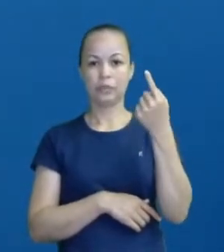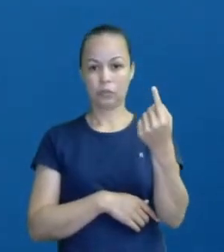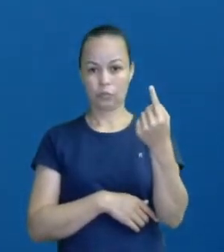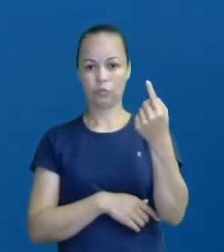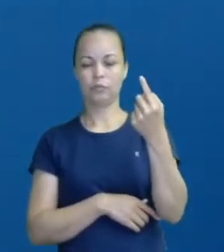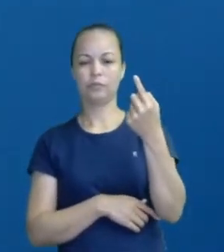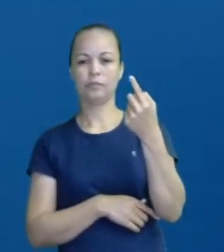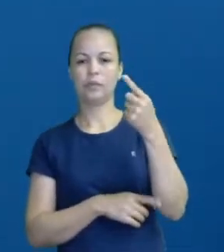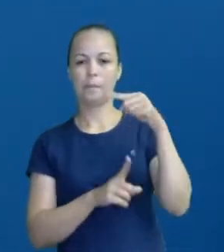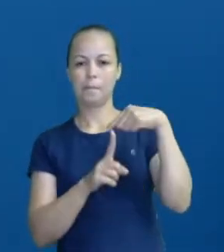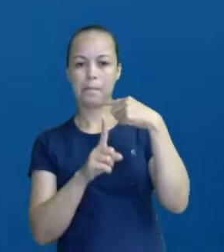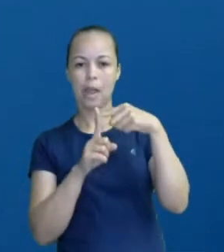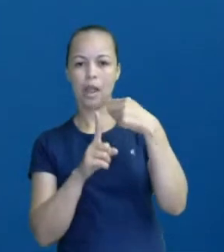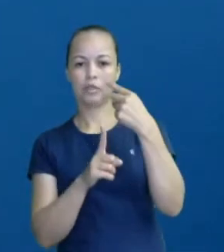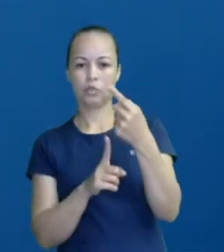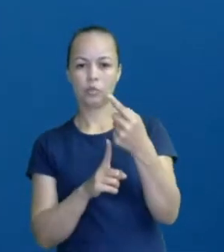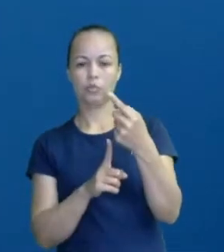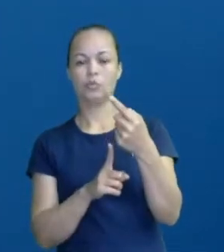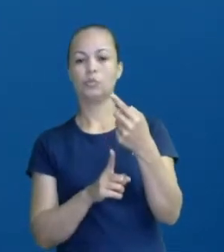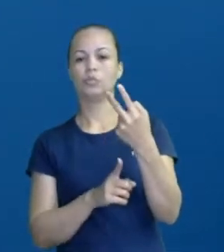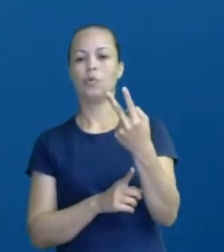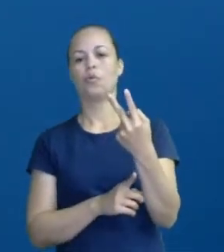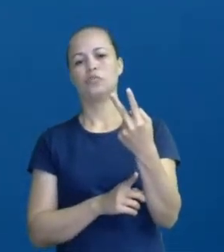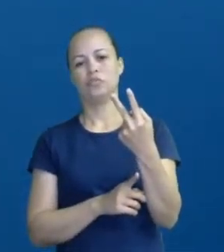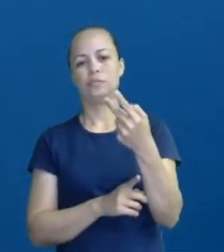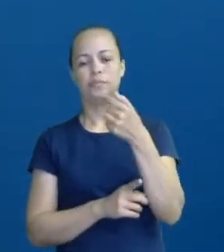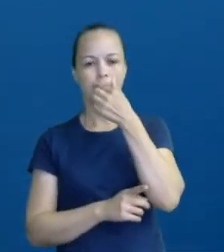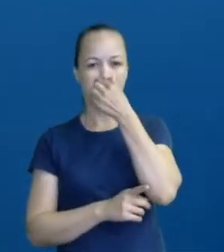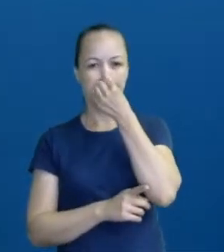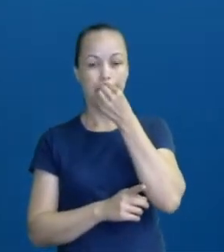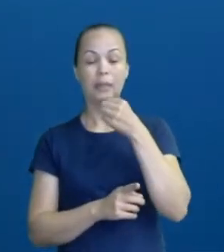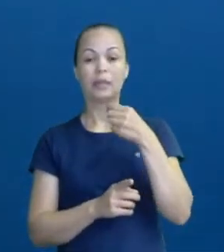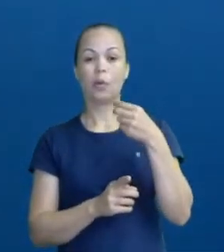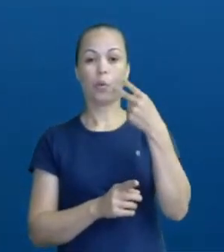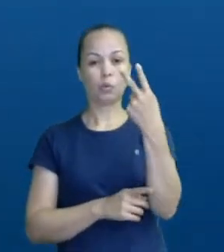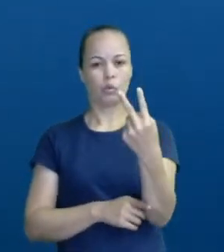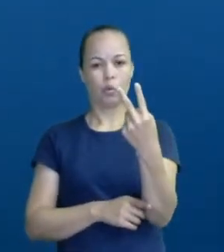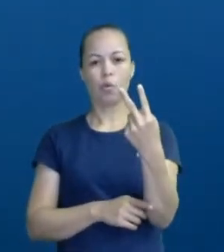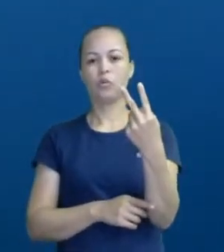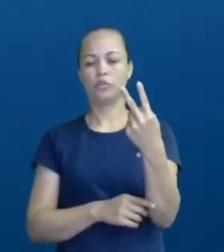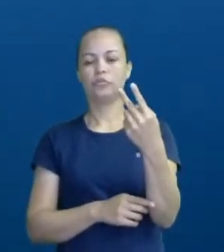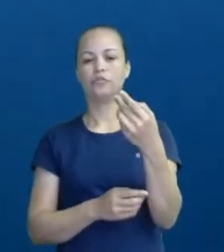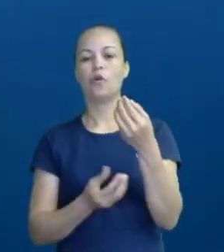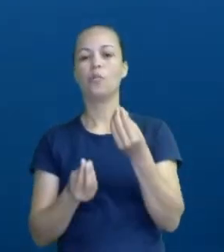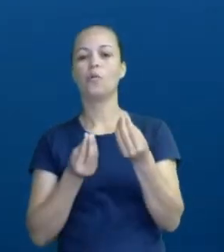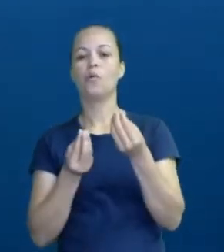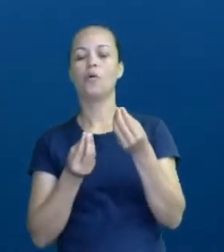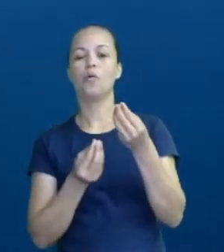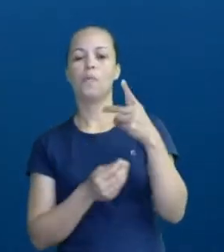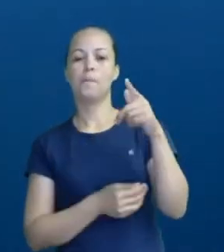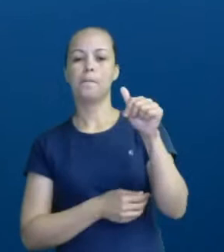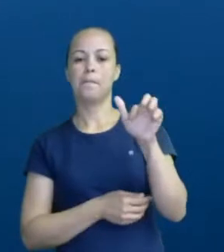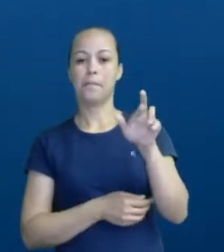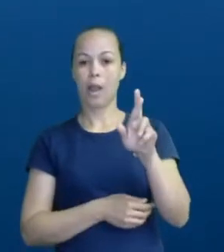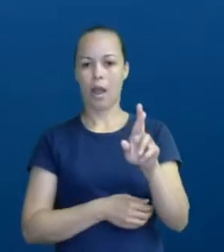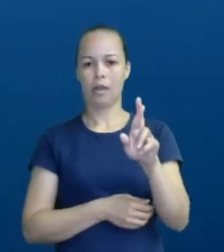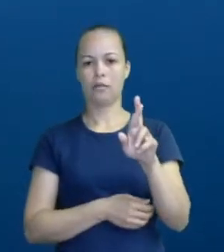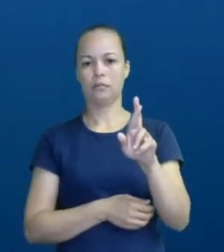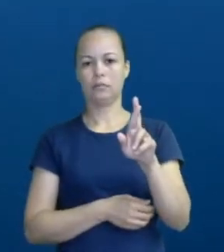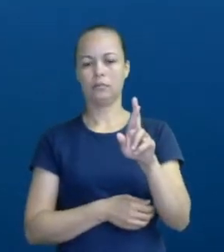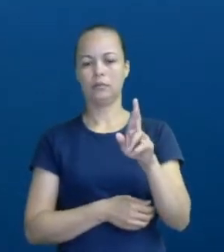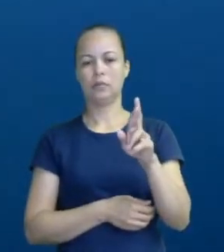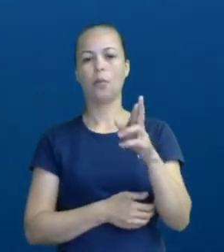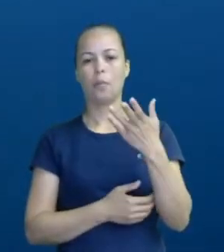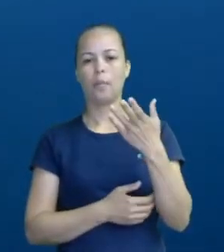1 mais 1. 2. 2 formou um par, certo?